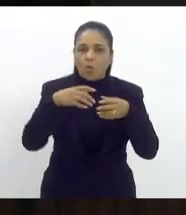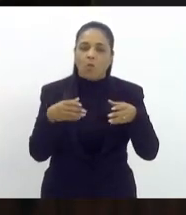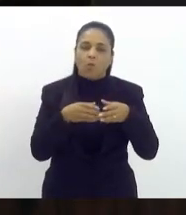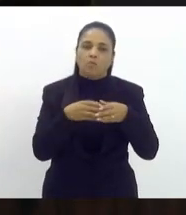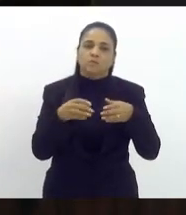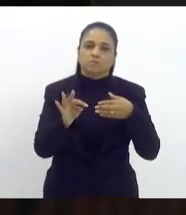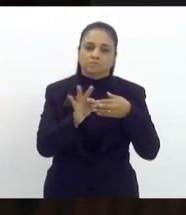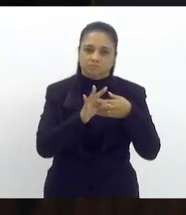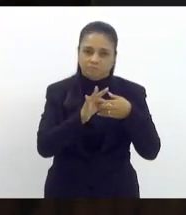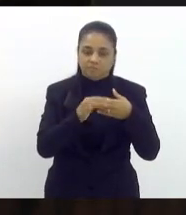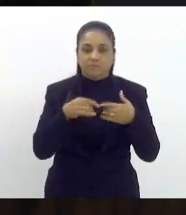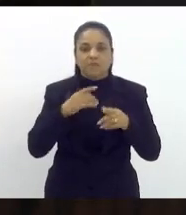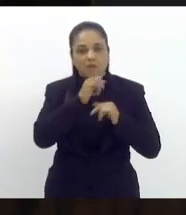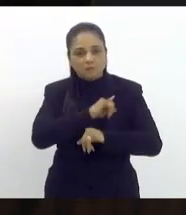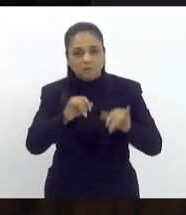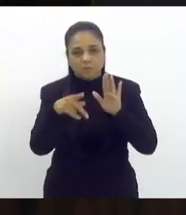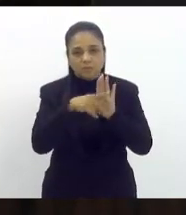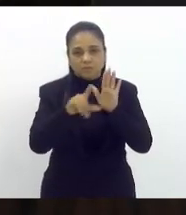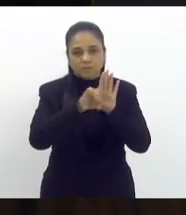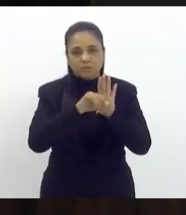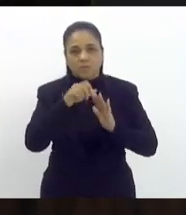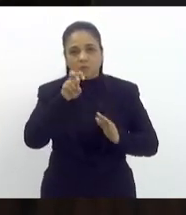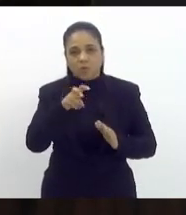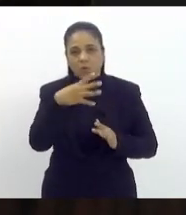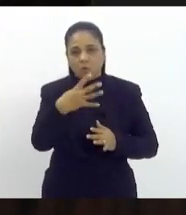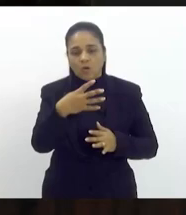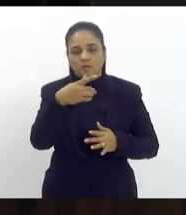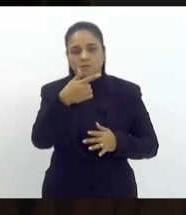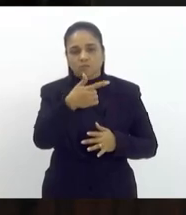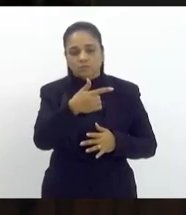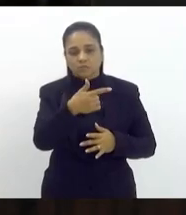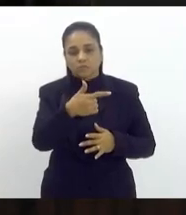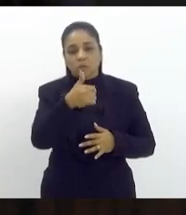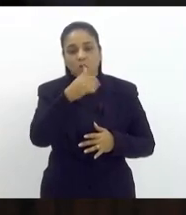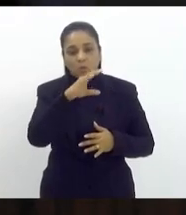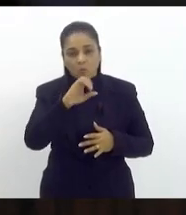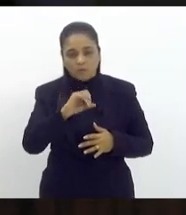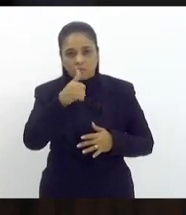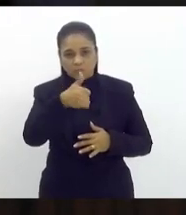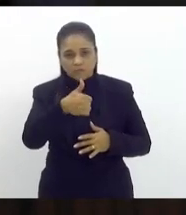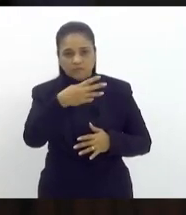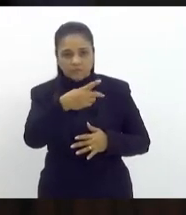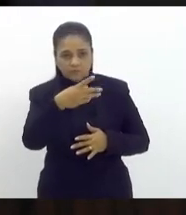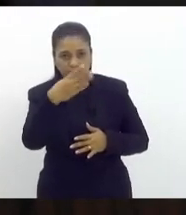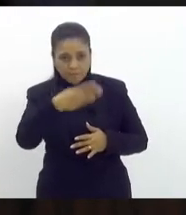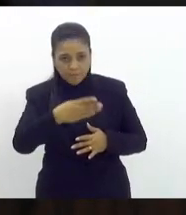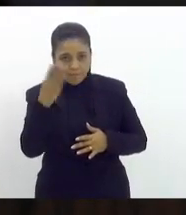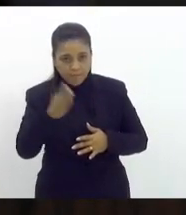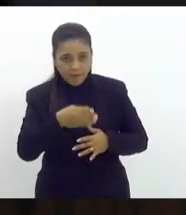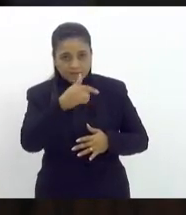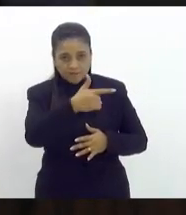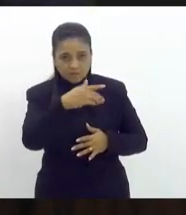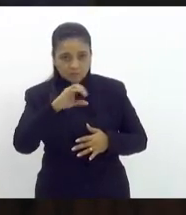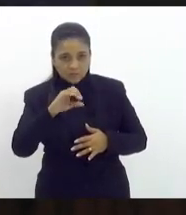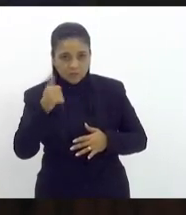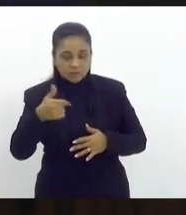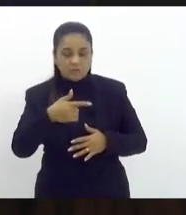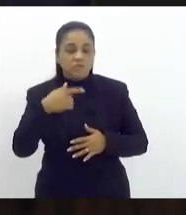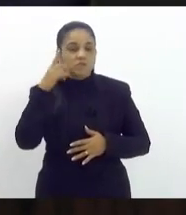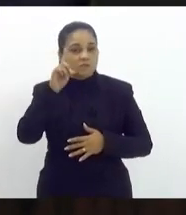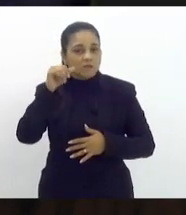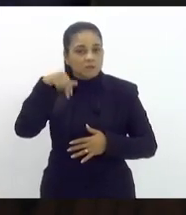comissões anuncio o projeto de lei número 41 23 de 2021 de autoria Deputado Daniel liberou